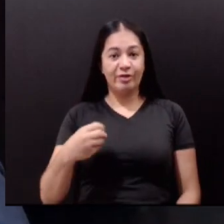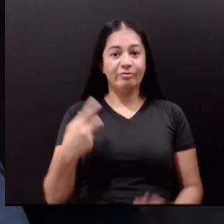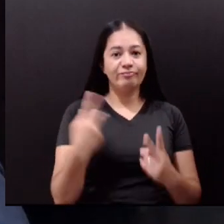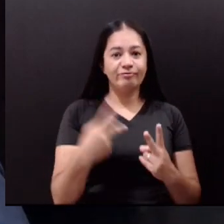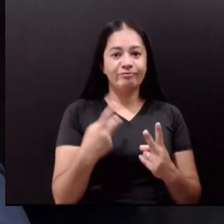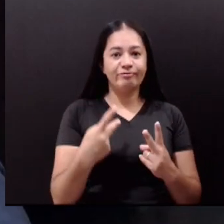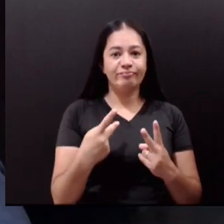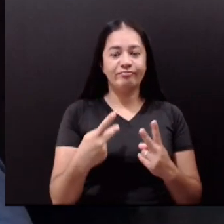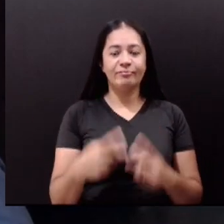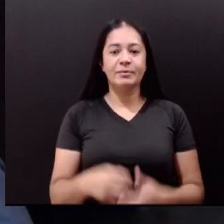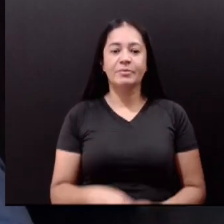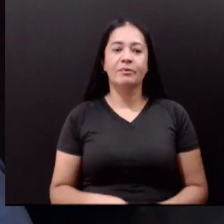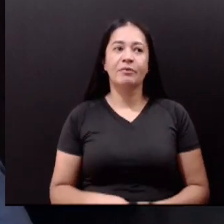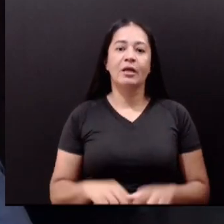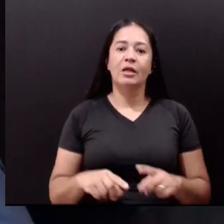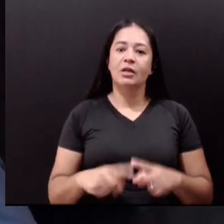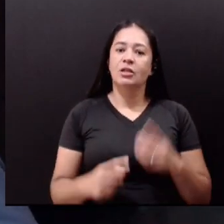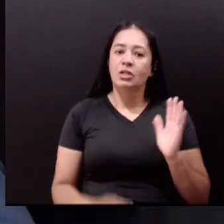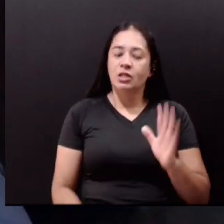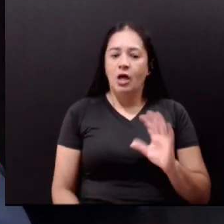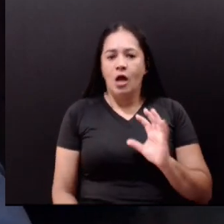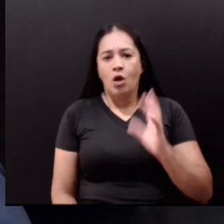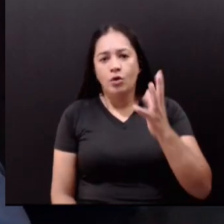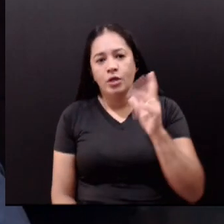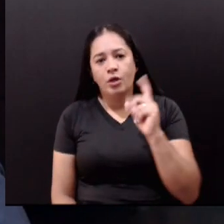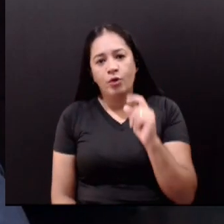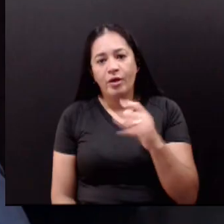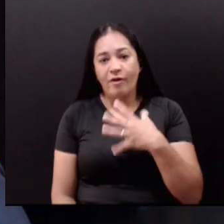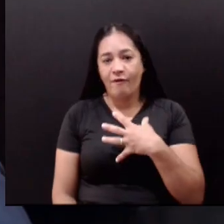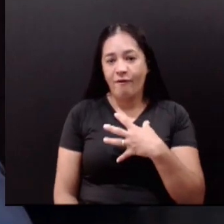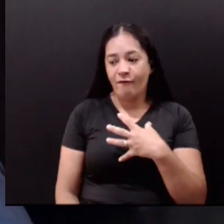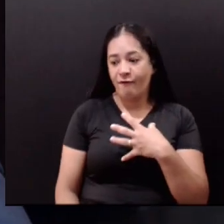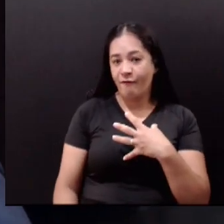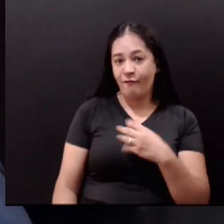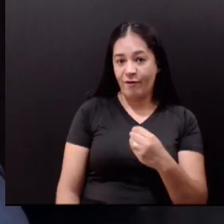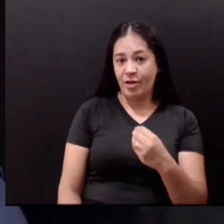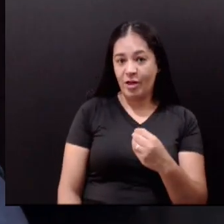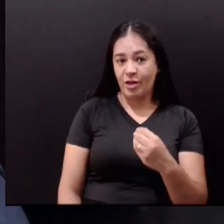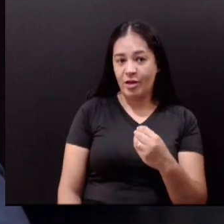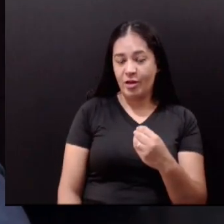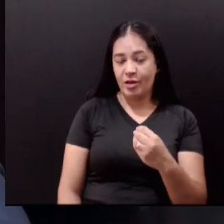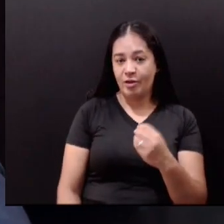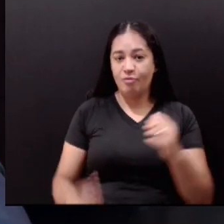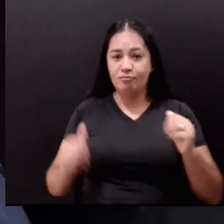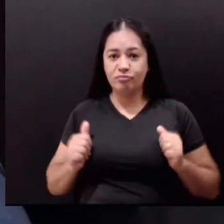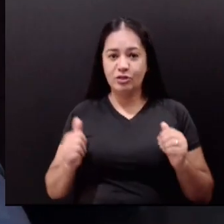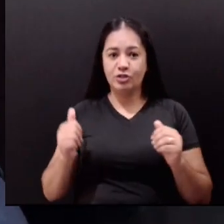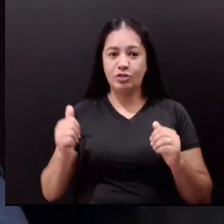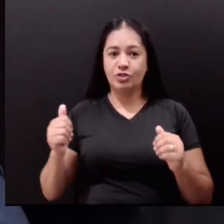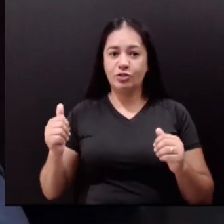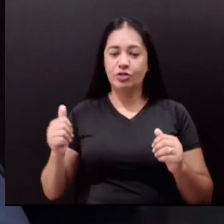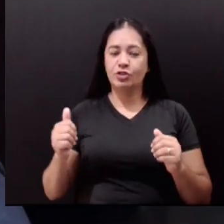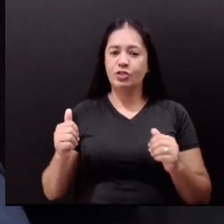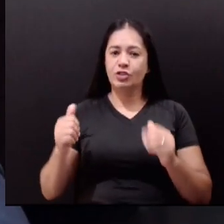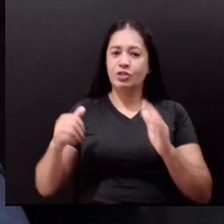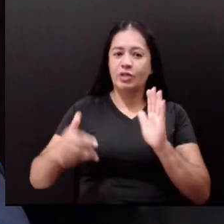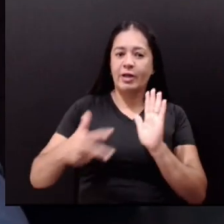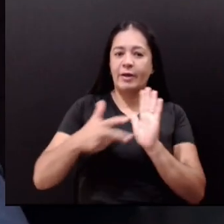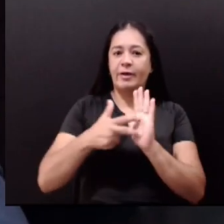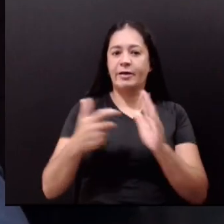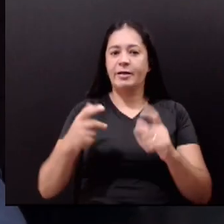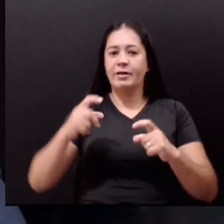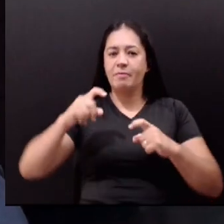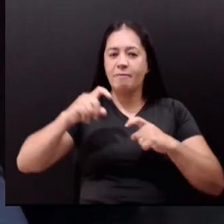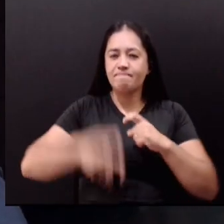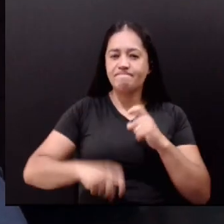tiveram casos onde filhos praticaram crimes associados à sexualidade, né, à pedofilia, onde os